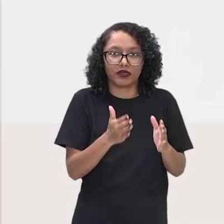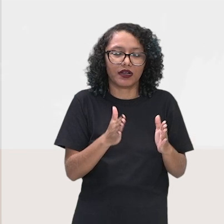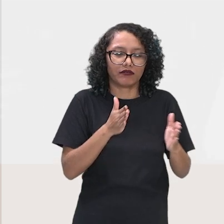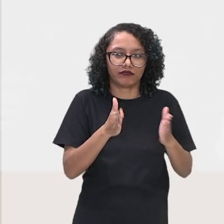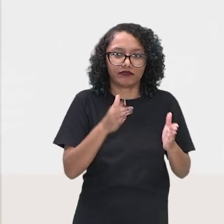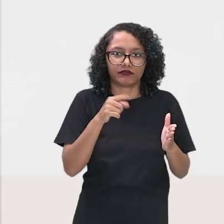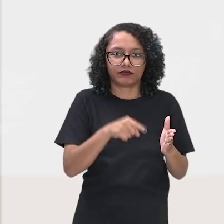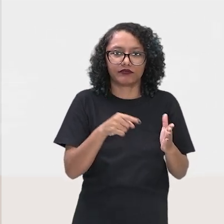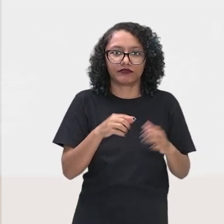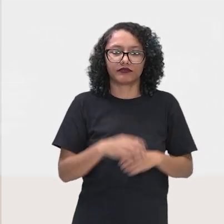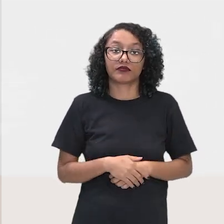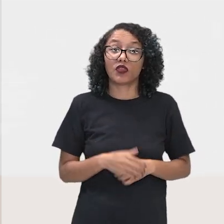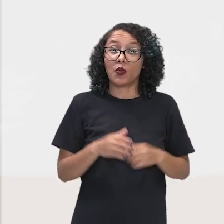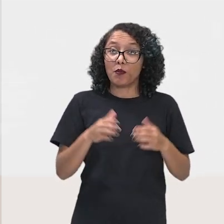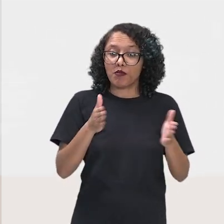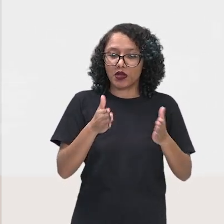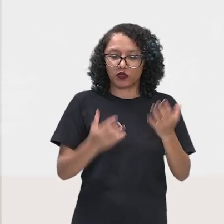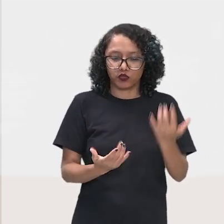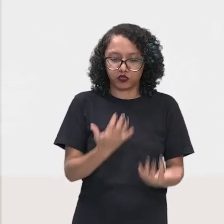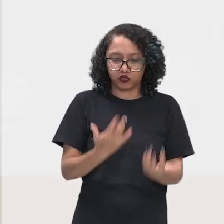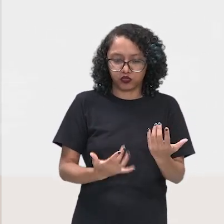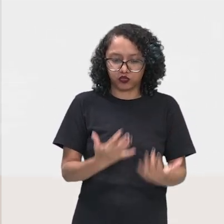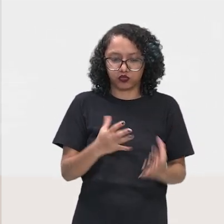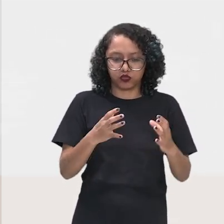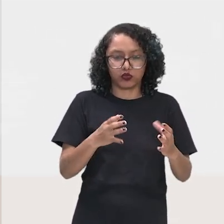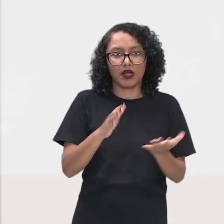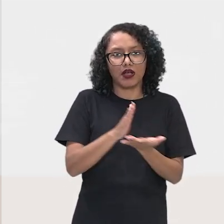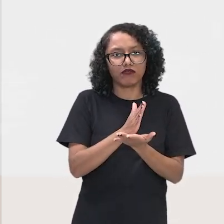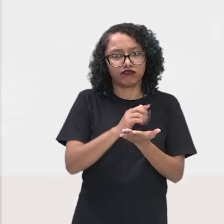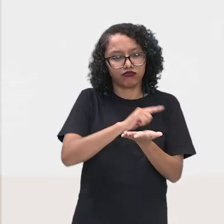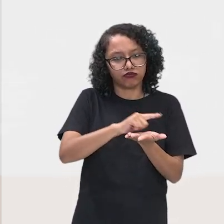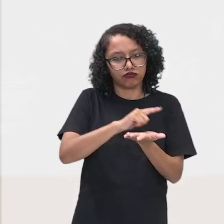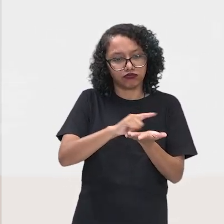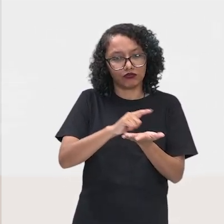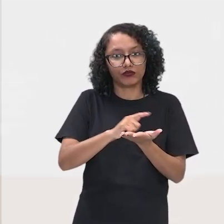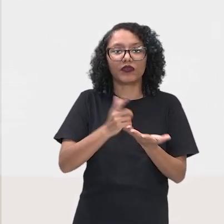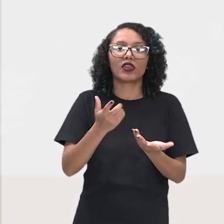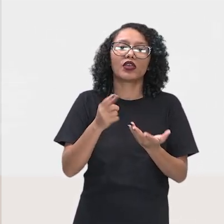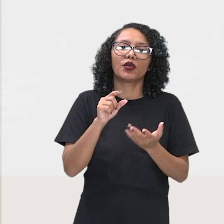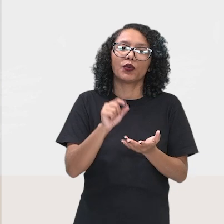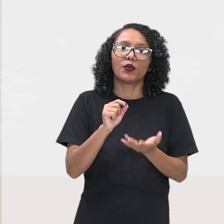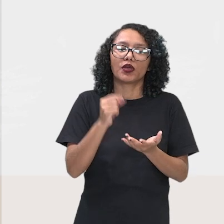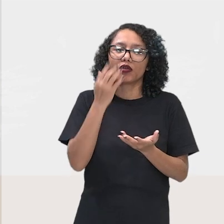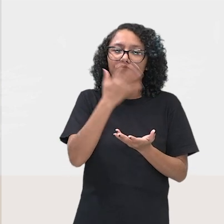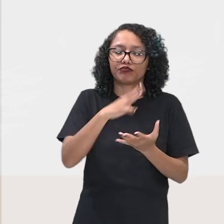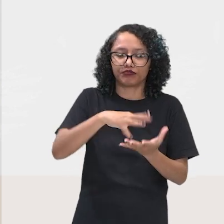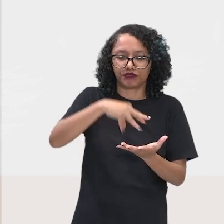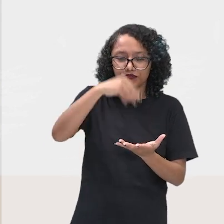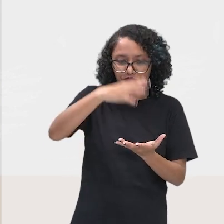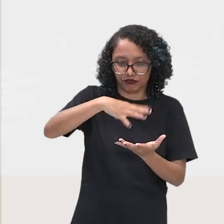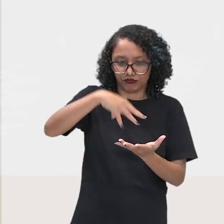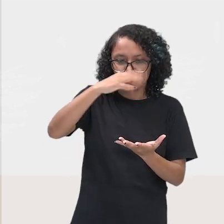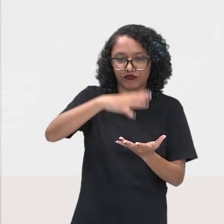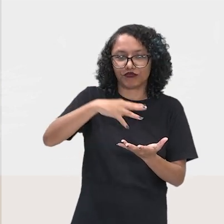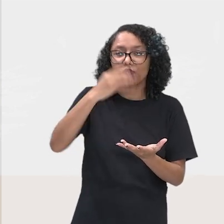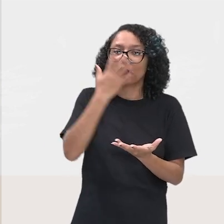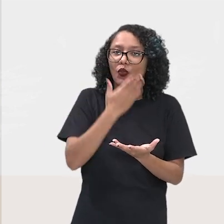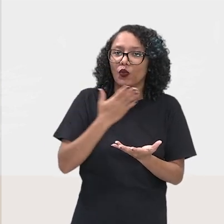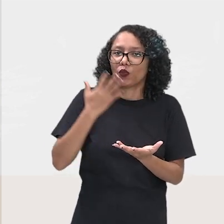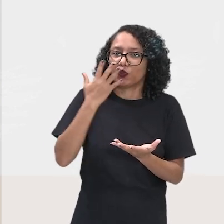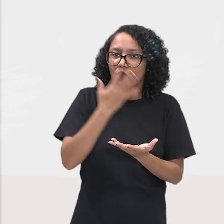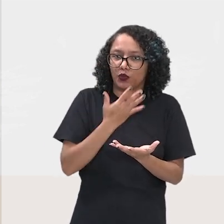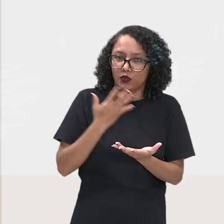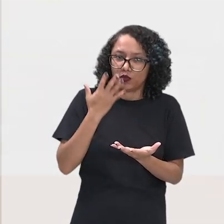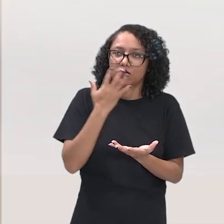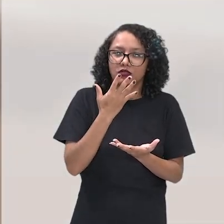fervura, impurezas são removidas e o caldo vai se transformando em uma substância mais espessa e doce.